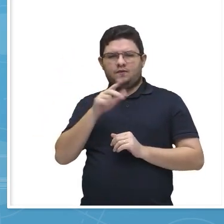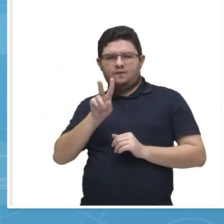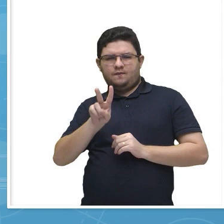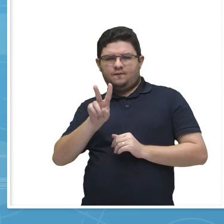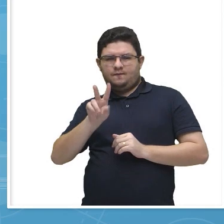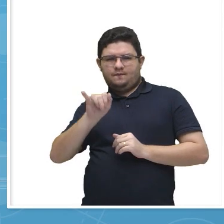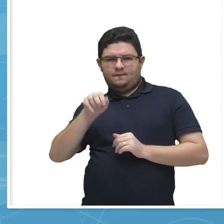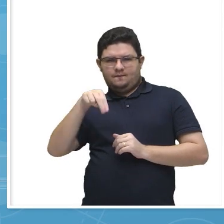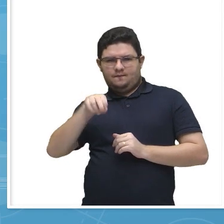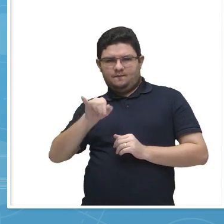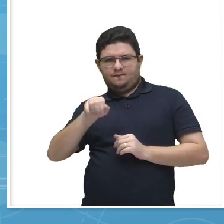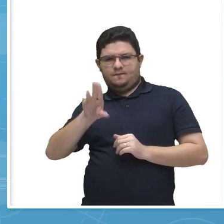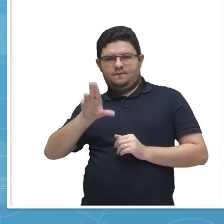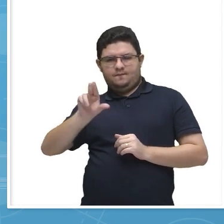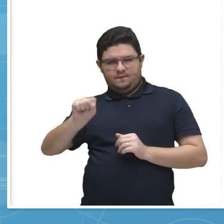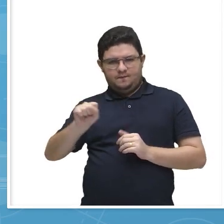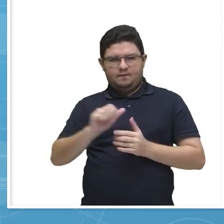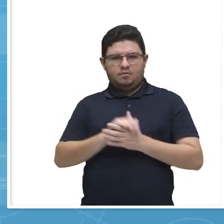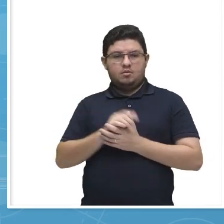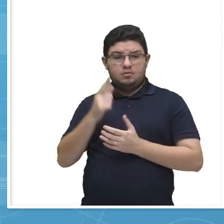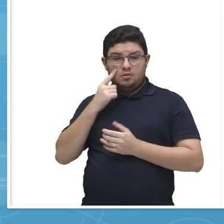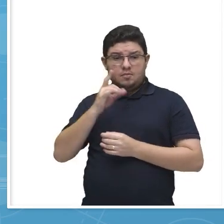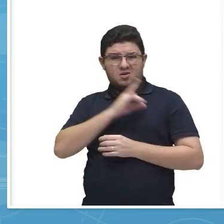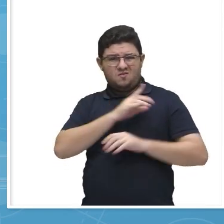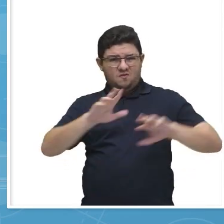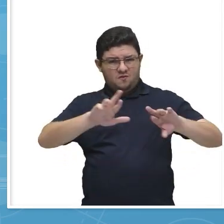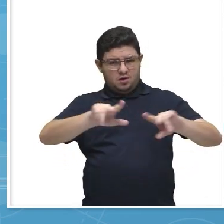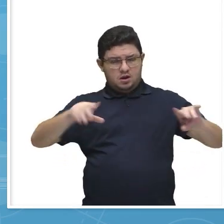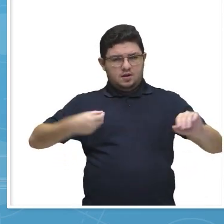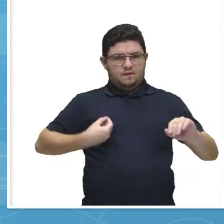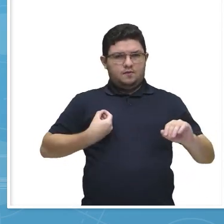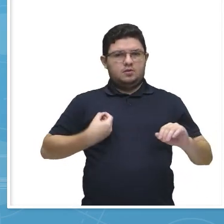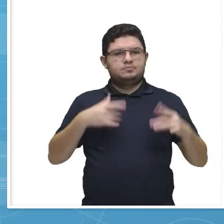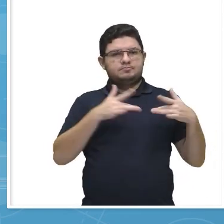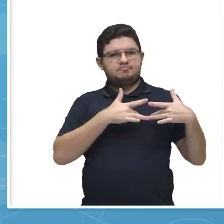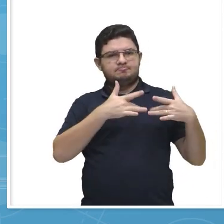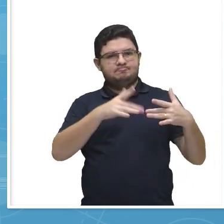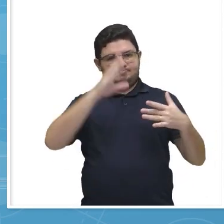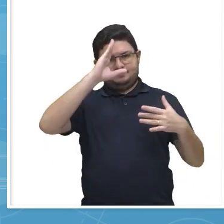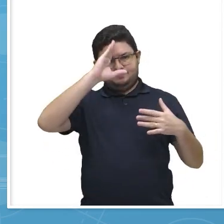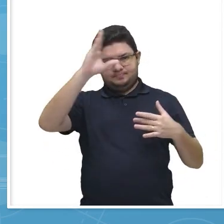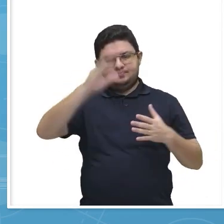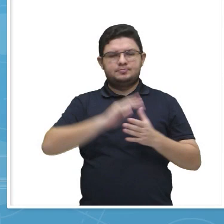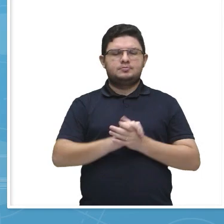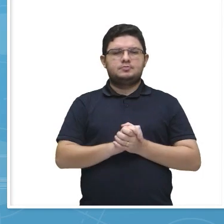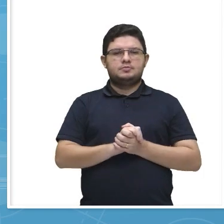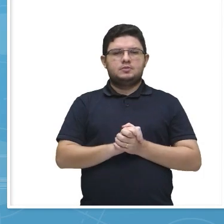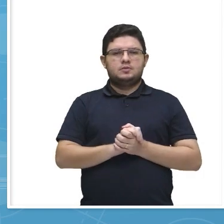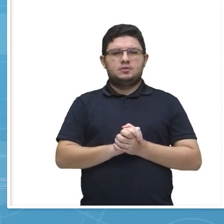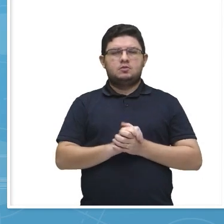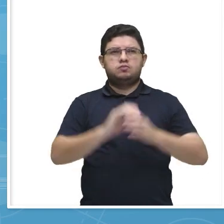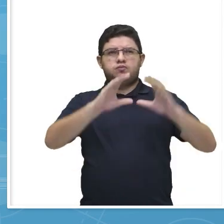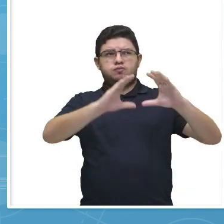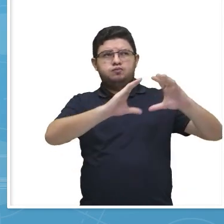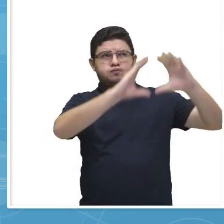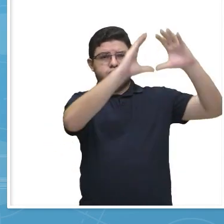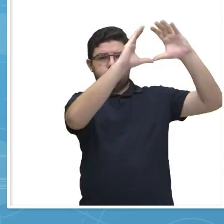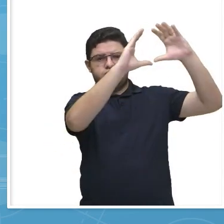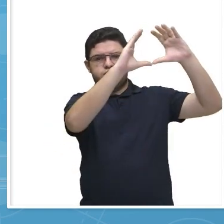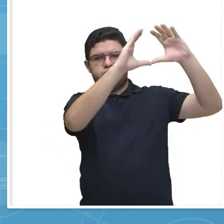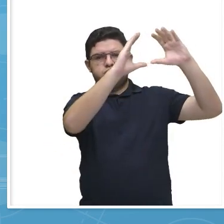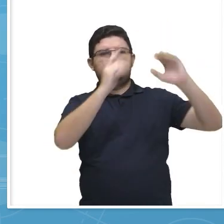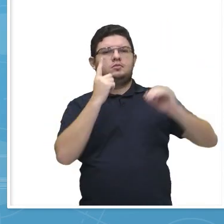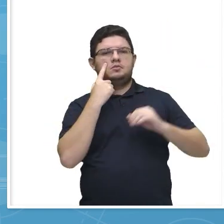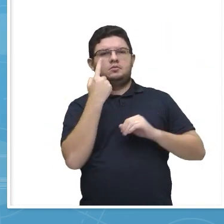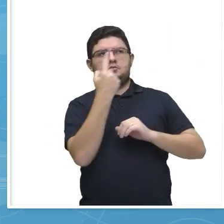perigos desta vida, para quem tem paixão, principalmente. Quando uma lua chega de repente e se